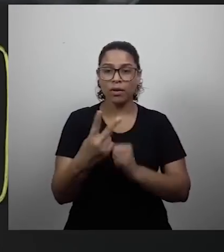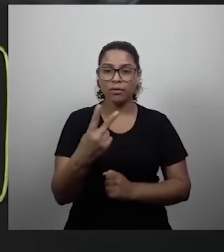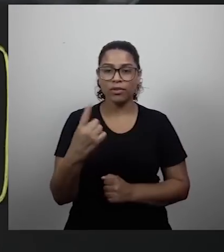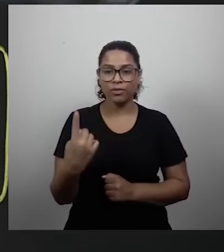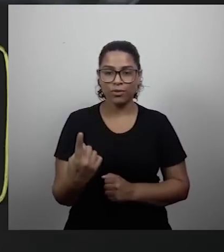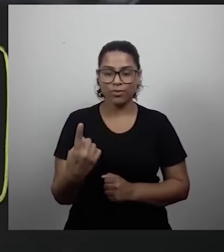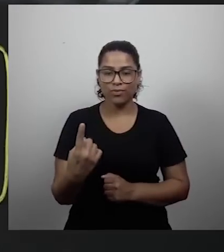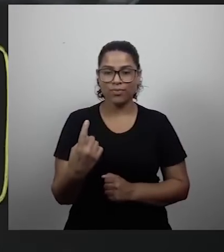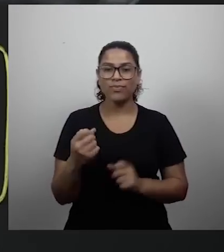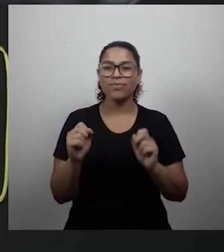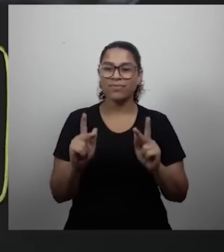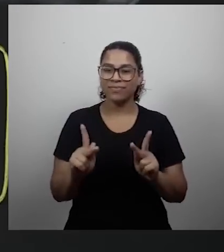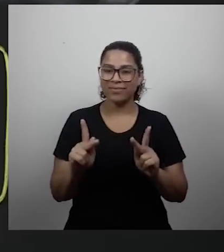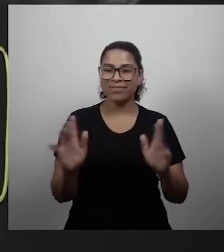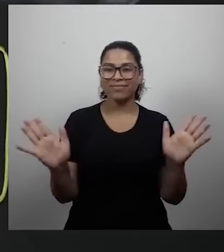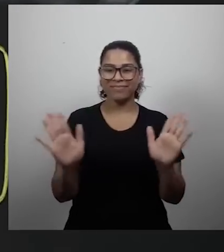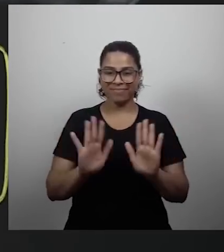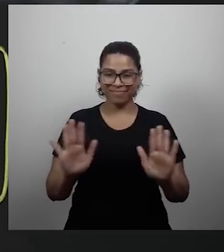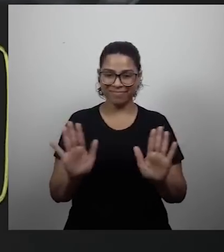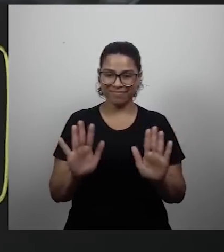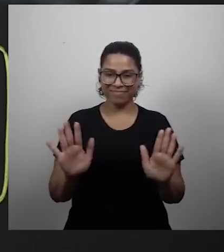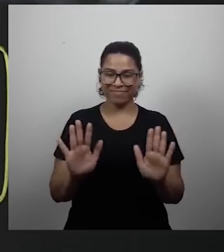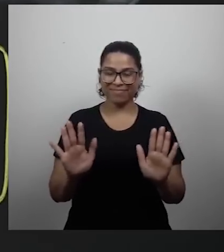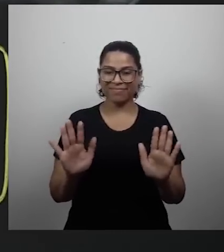bem? Até uma próxima!